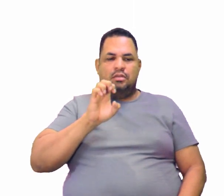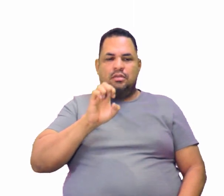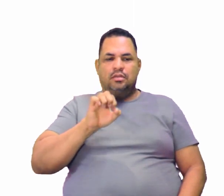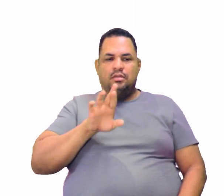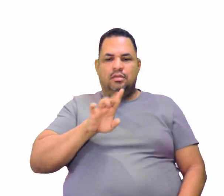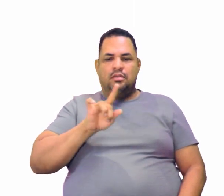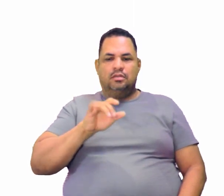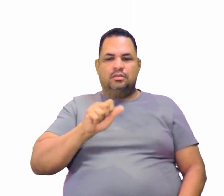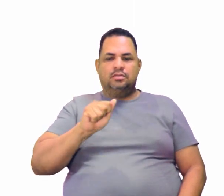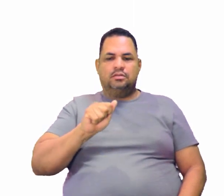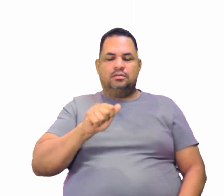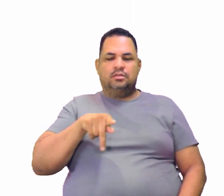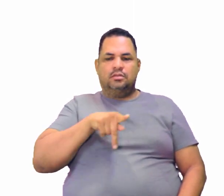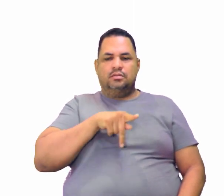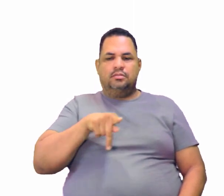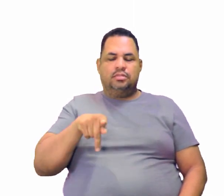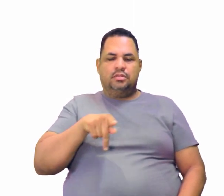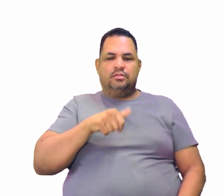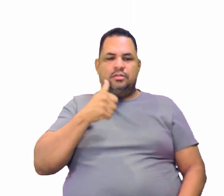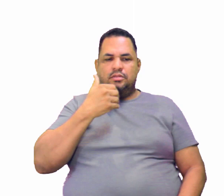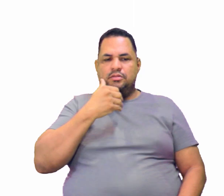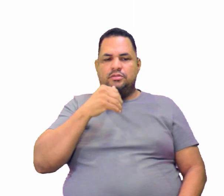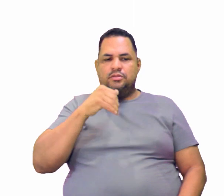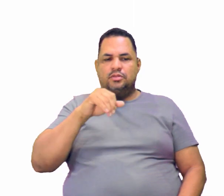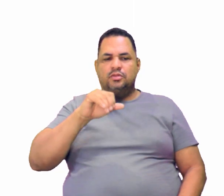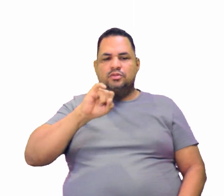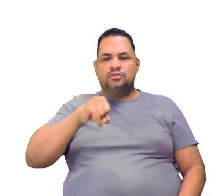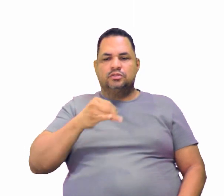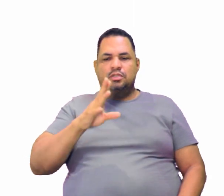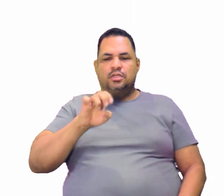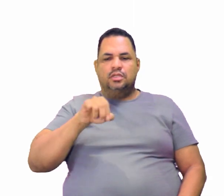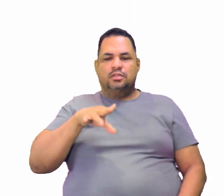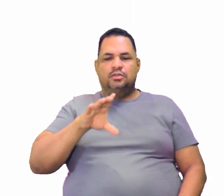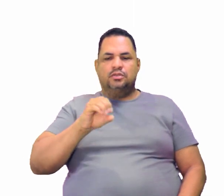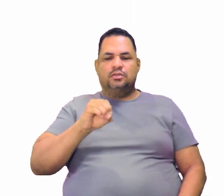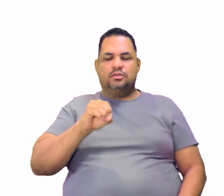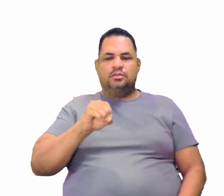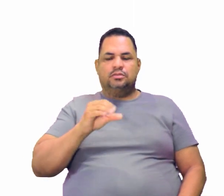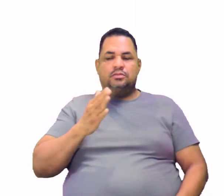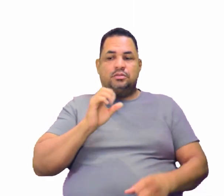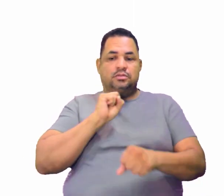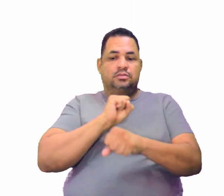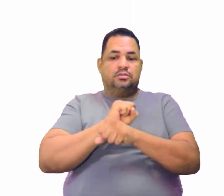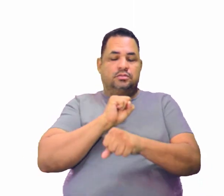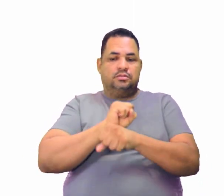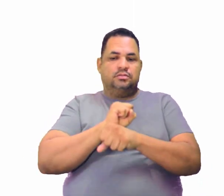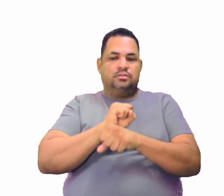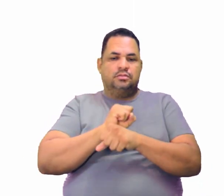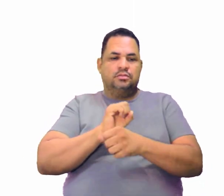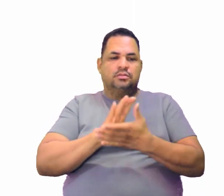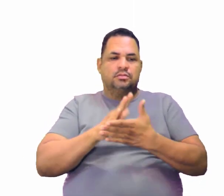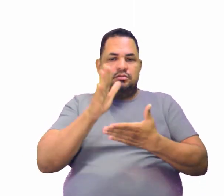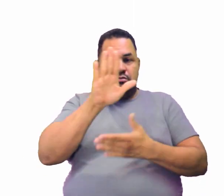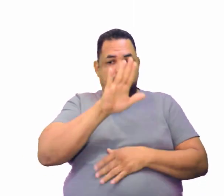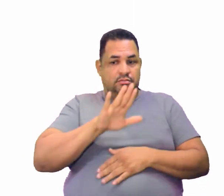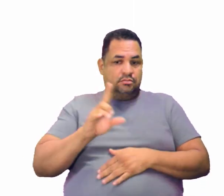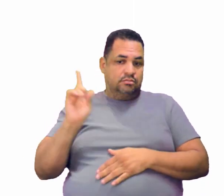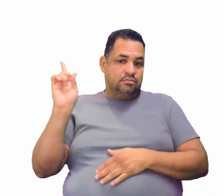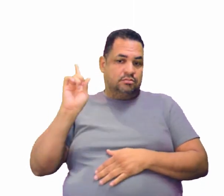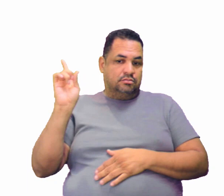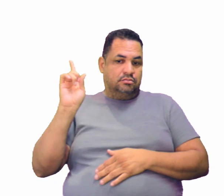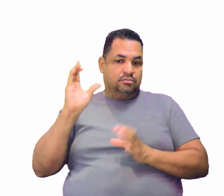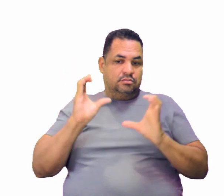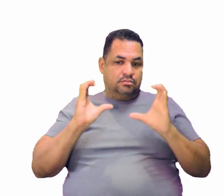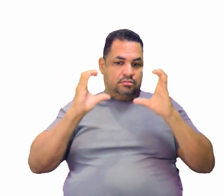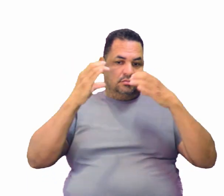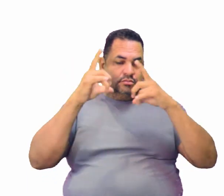professor Sérgio, professor Jânio, Marinho, estou aguardando a foto. Isso aqui é o espaço para colocar a turma